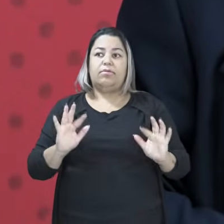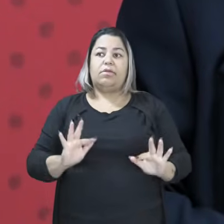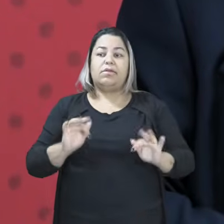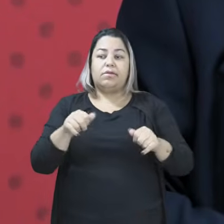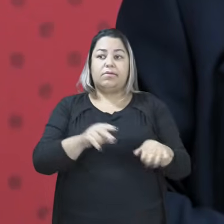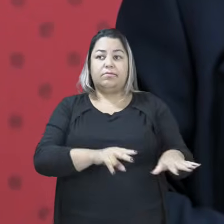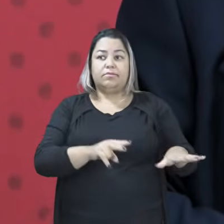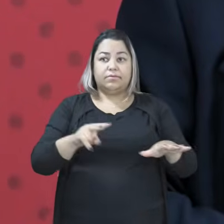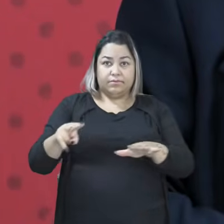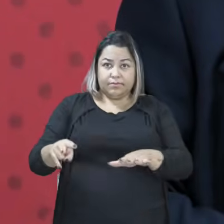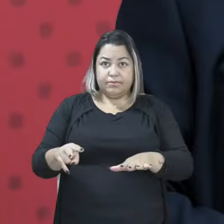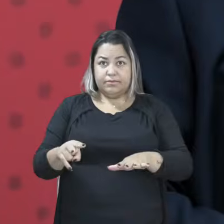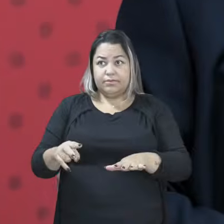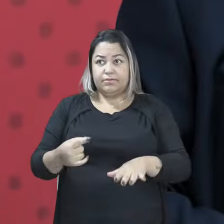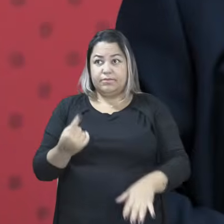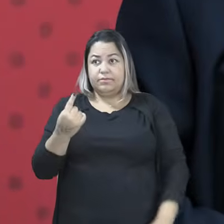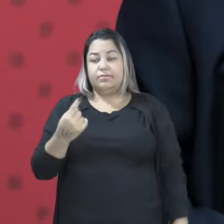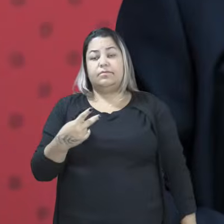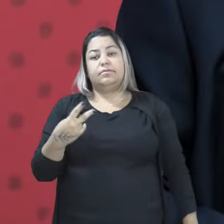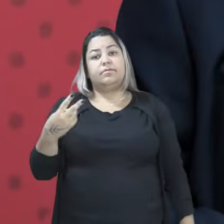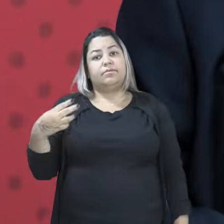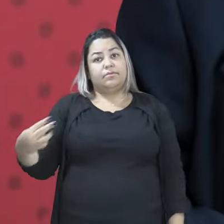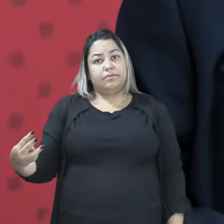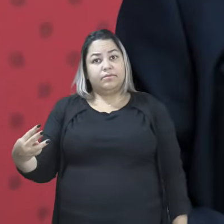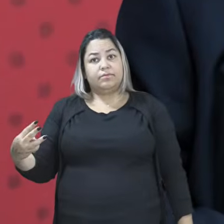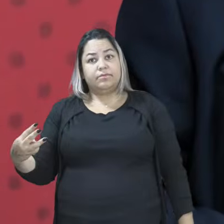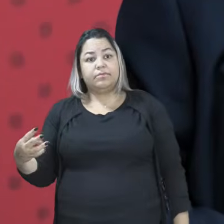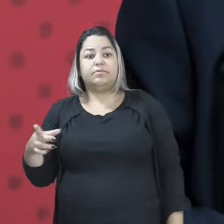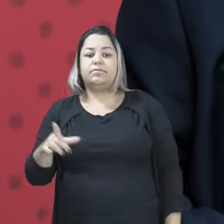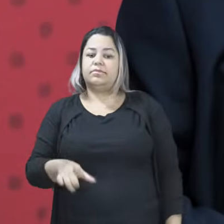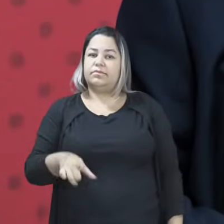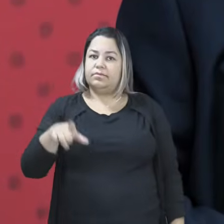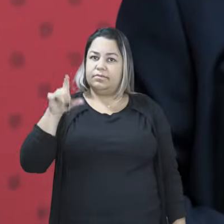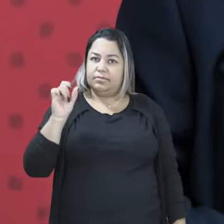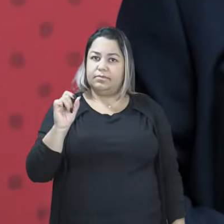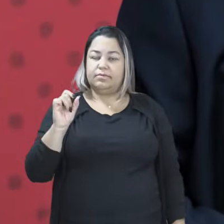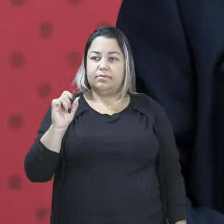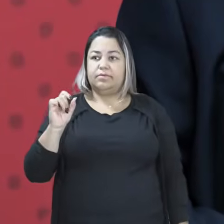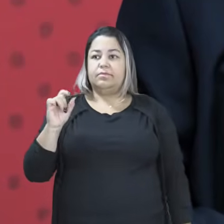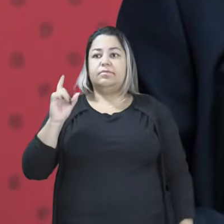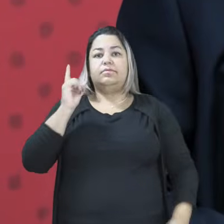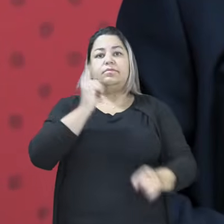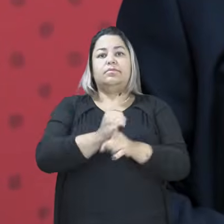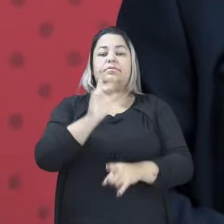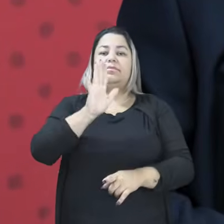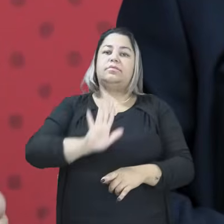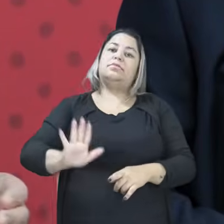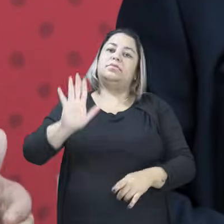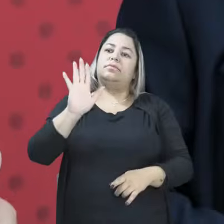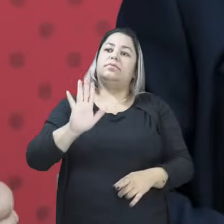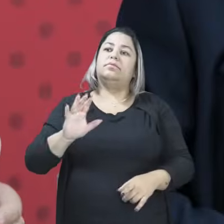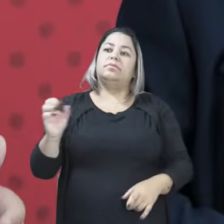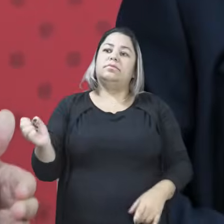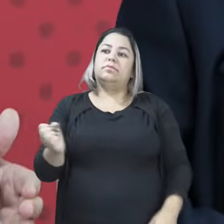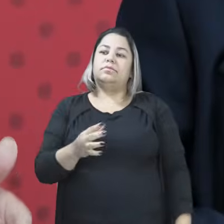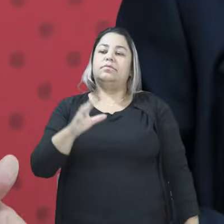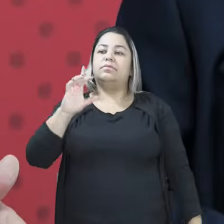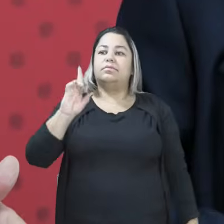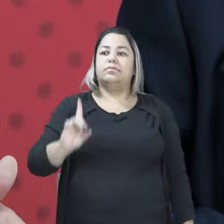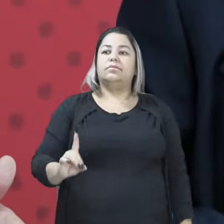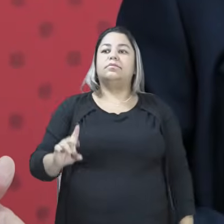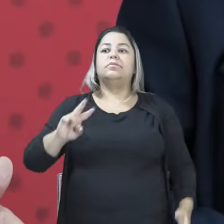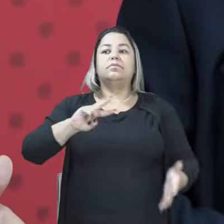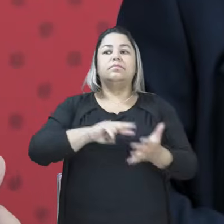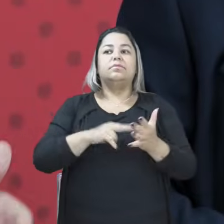semana de 1, 2 e 3, nós elegeremos no Encontro Nacional a nova direção nacional, significa o